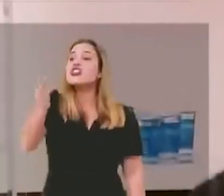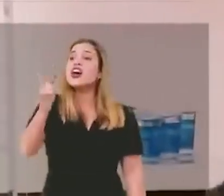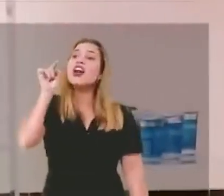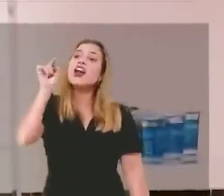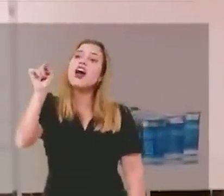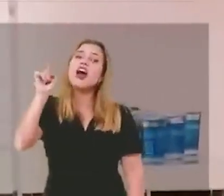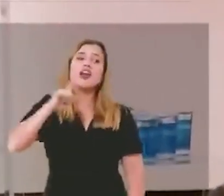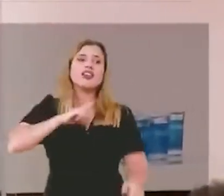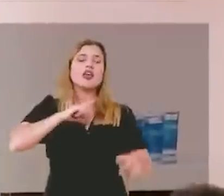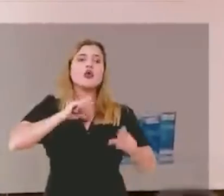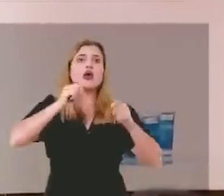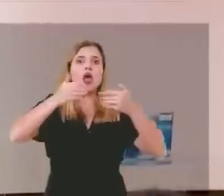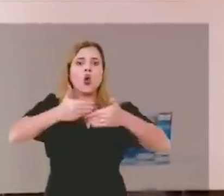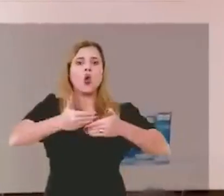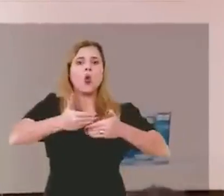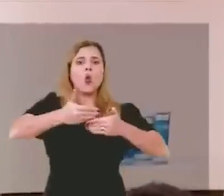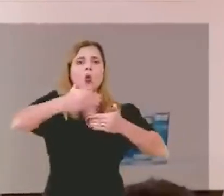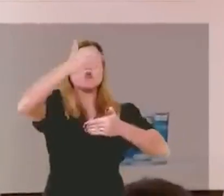no Muro das Lamentações.